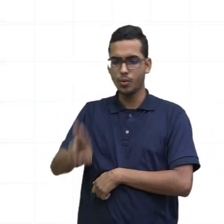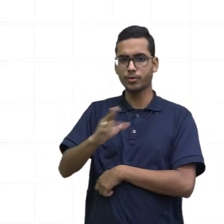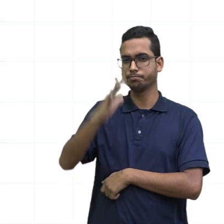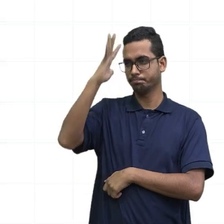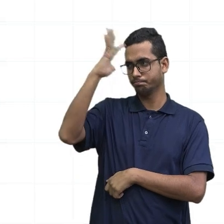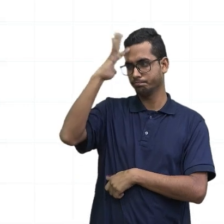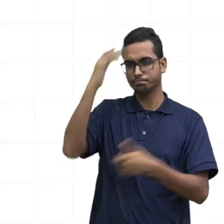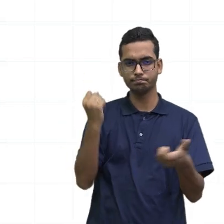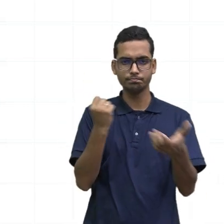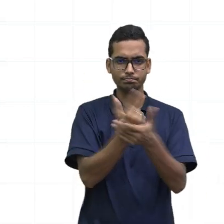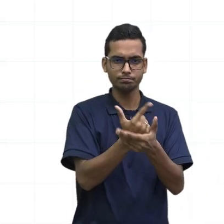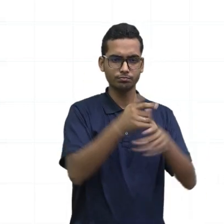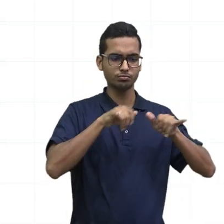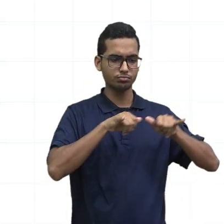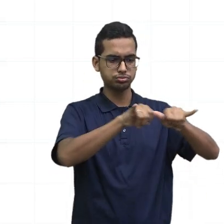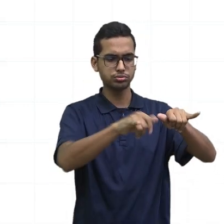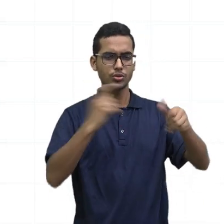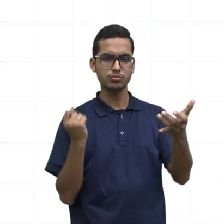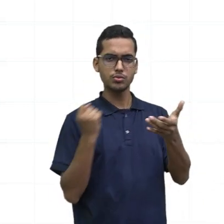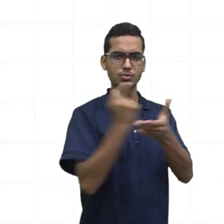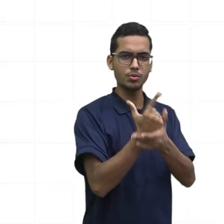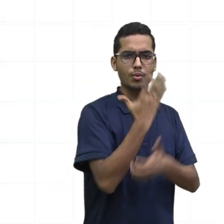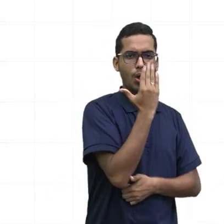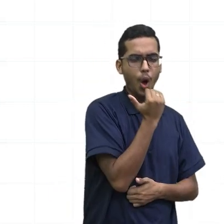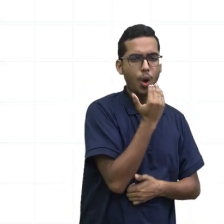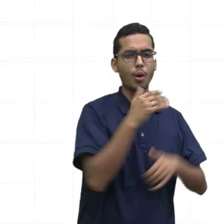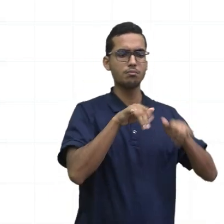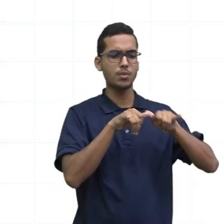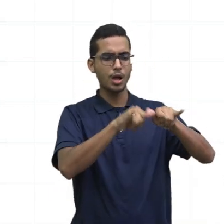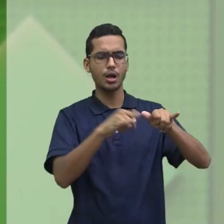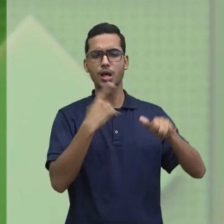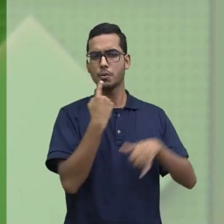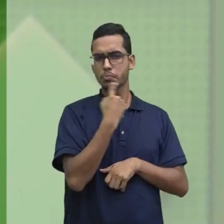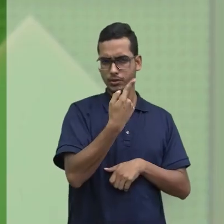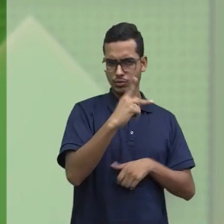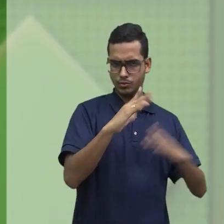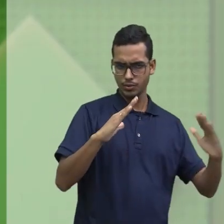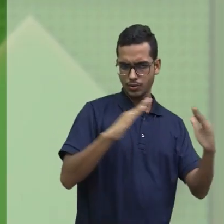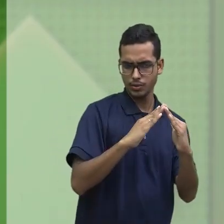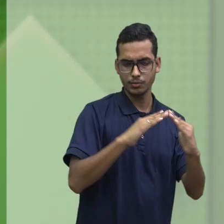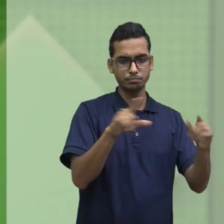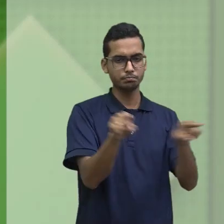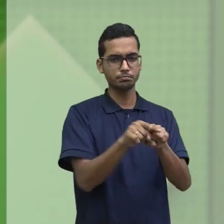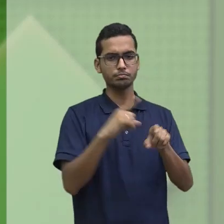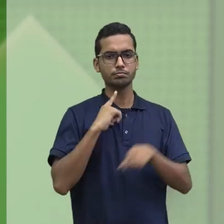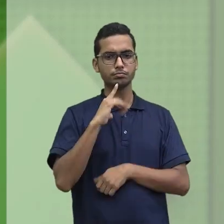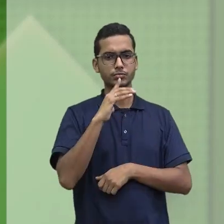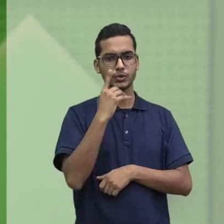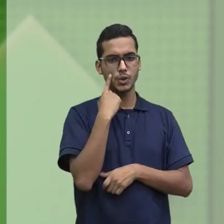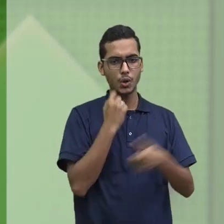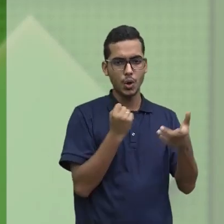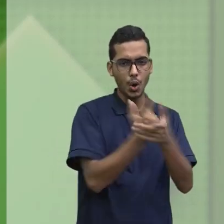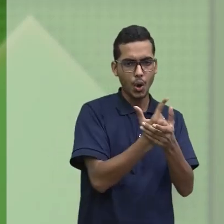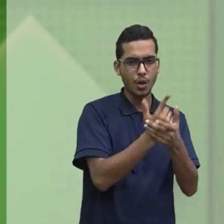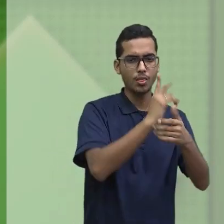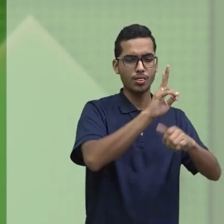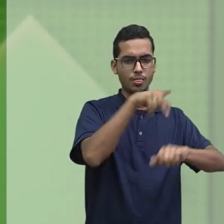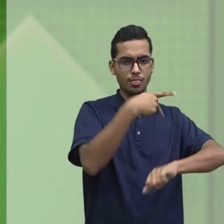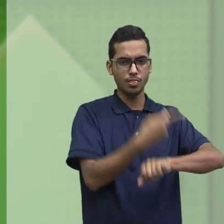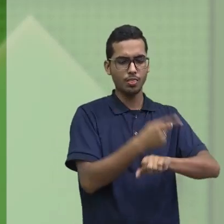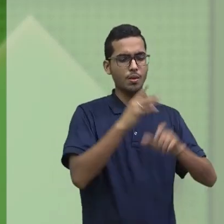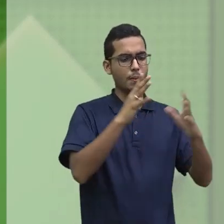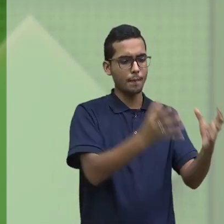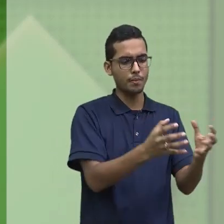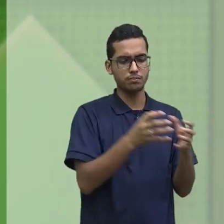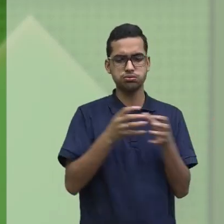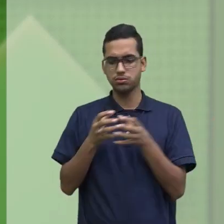alimento ali, né, no supermercado, no mercado próximo da sua casa, e você chegar com ele até a sua residência pronto para